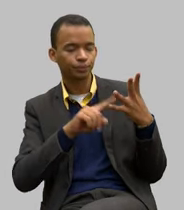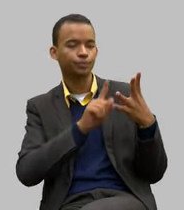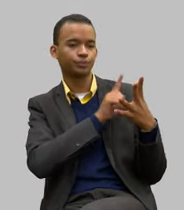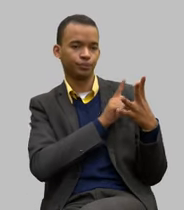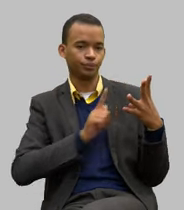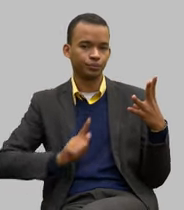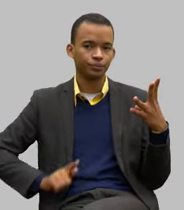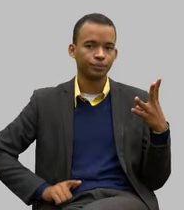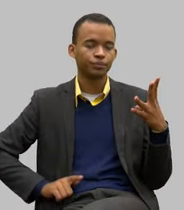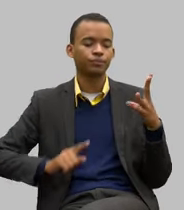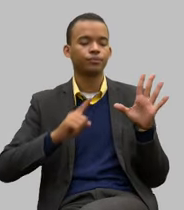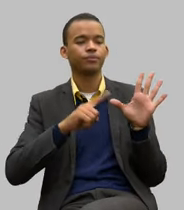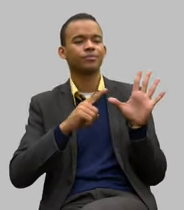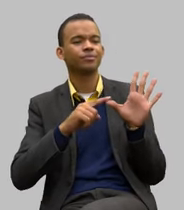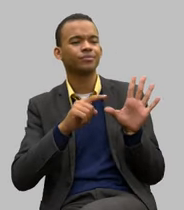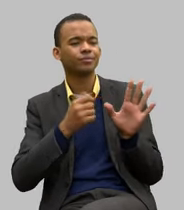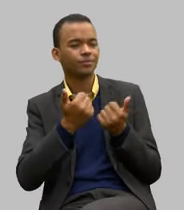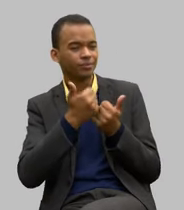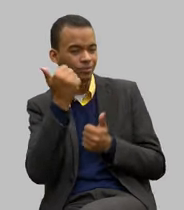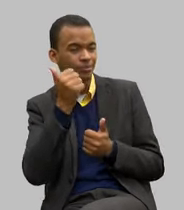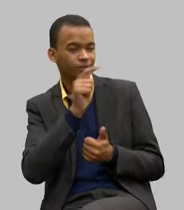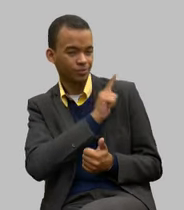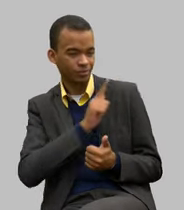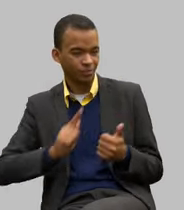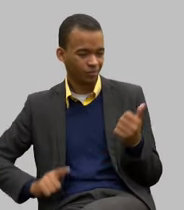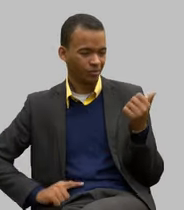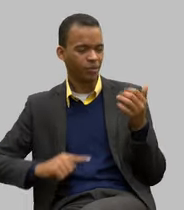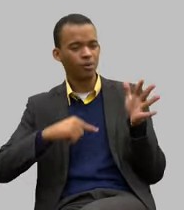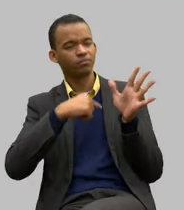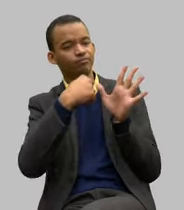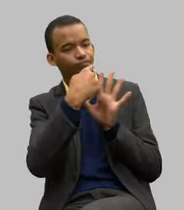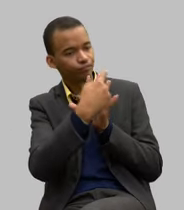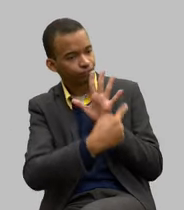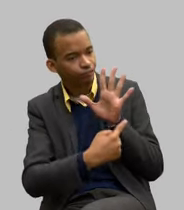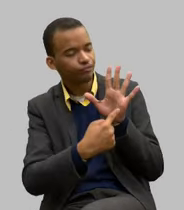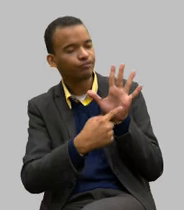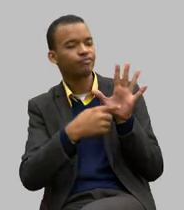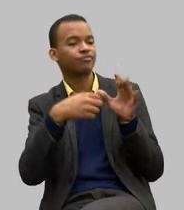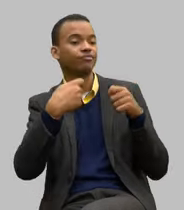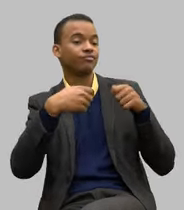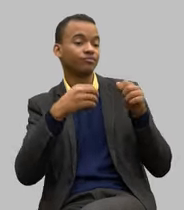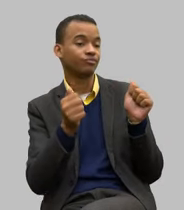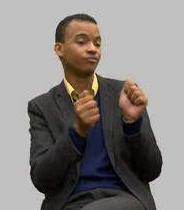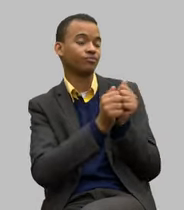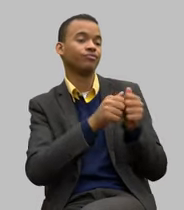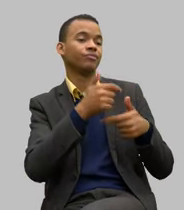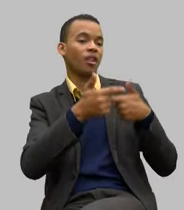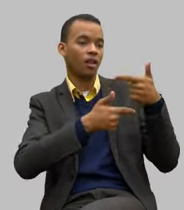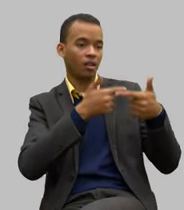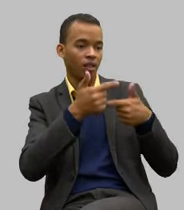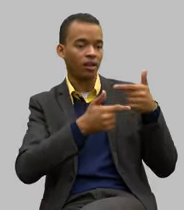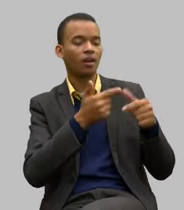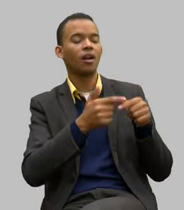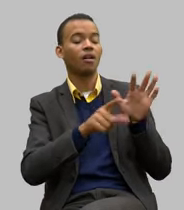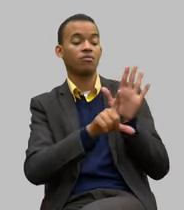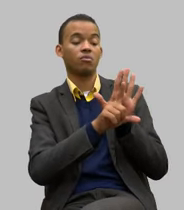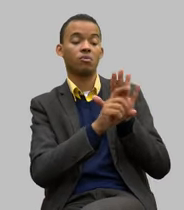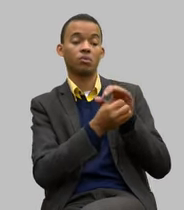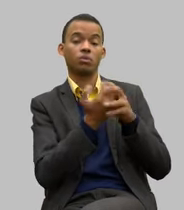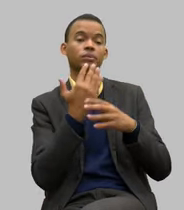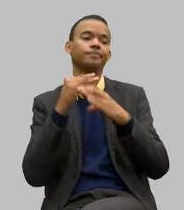nesse nesse processo para o start do envio do projeto de lei Mas o senhor é é a